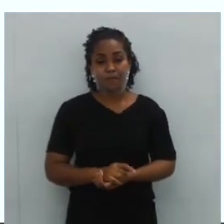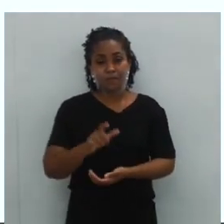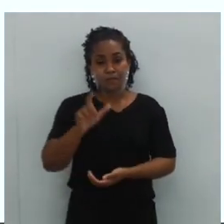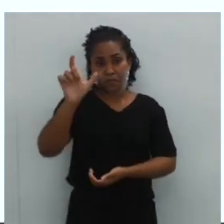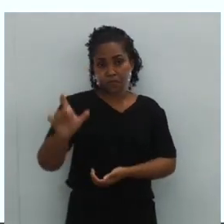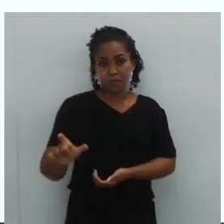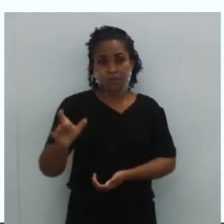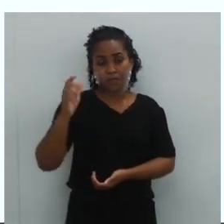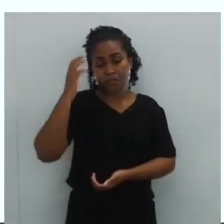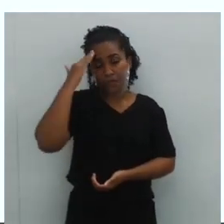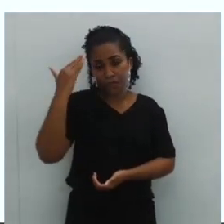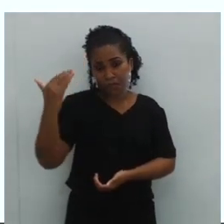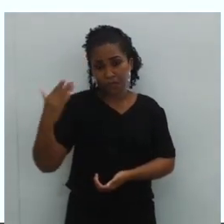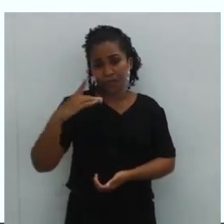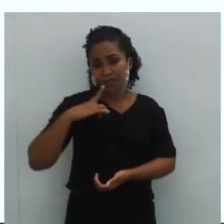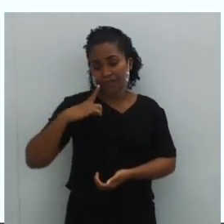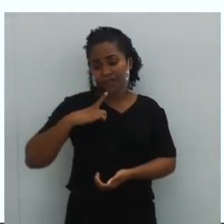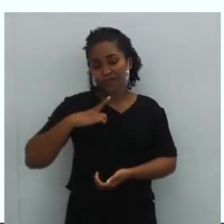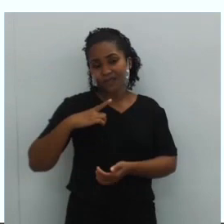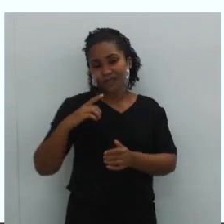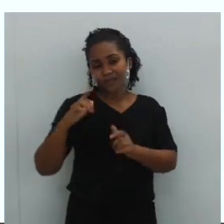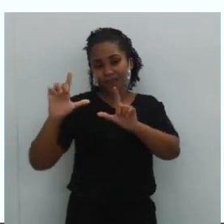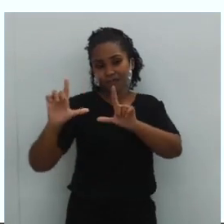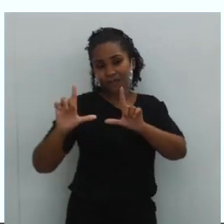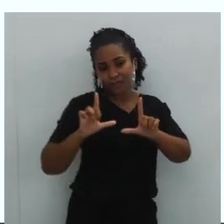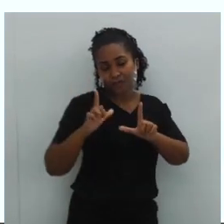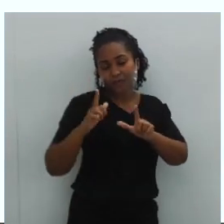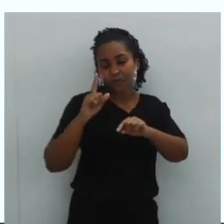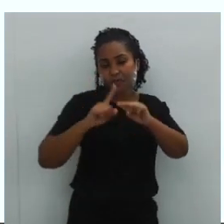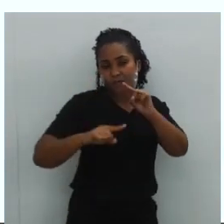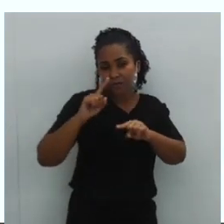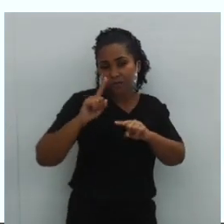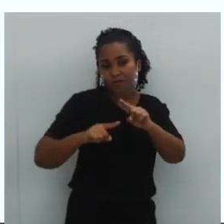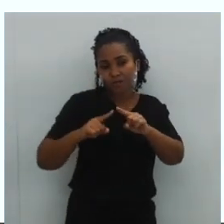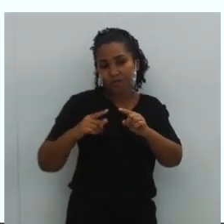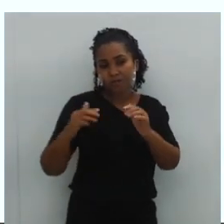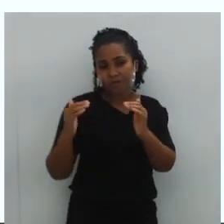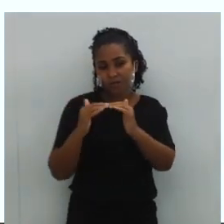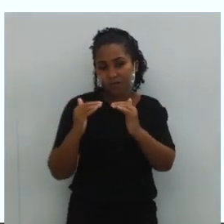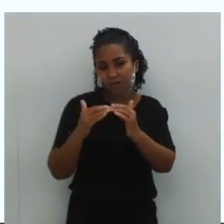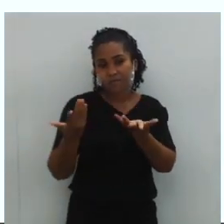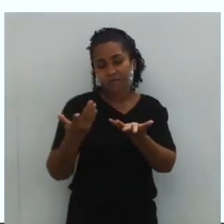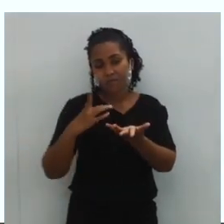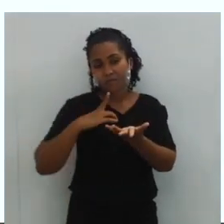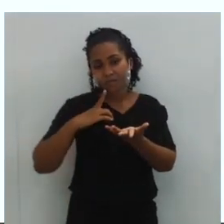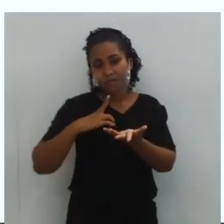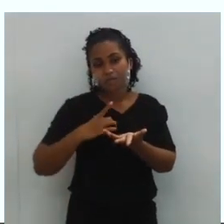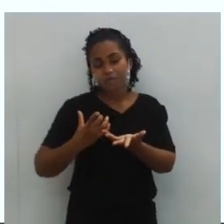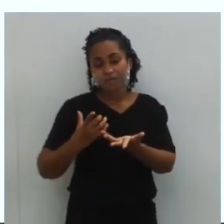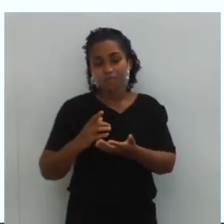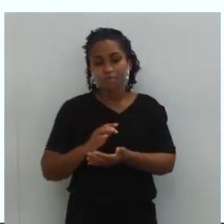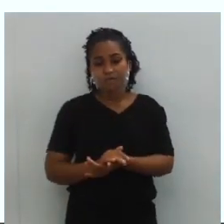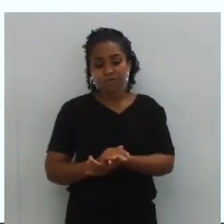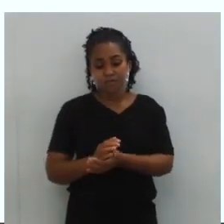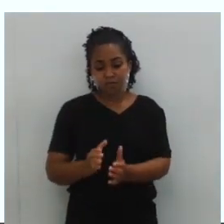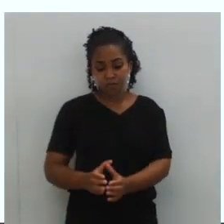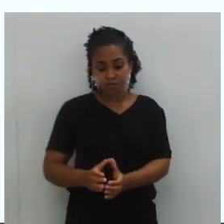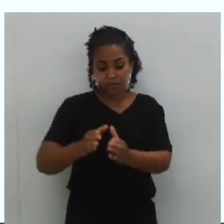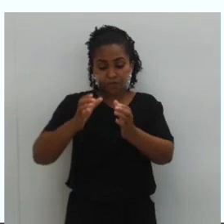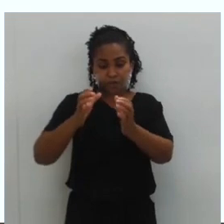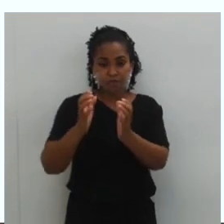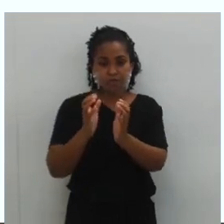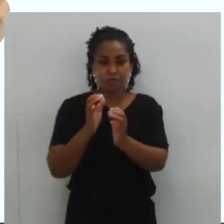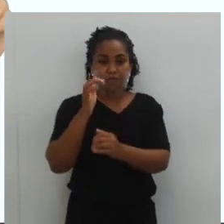ator, ele, por exemplo, tem cenas que existe um objeto ali, vamos dizer, tem um vaso de flores